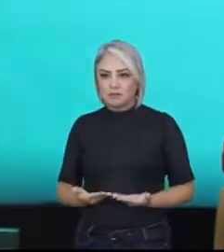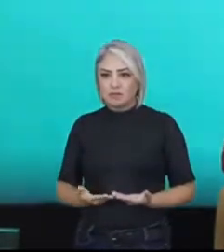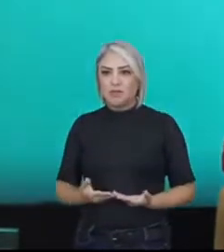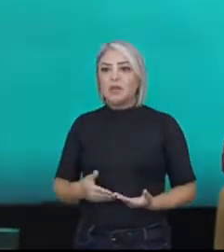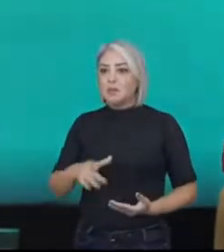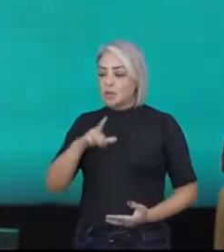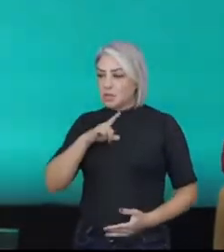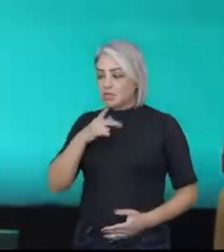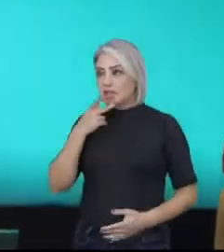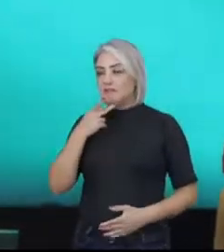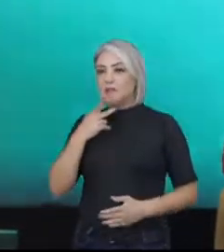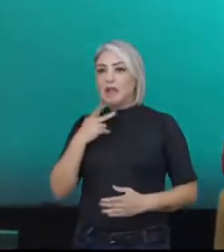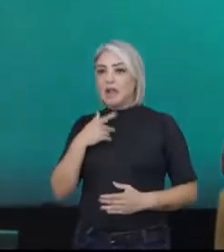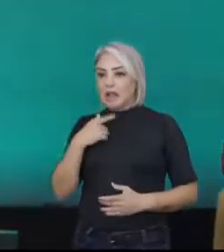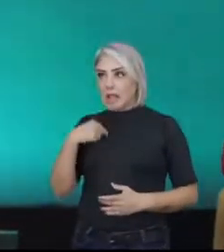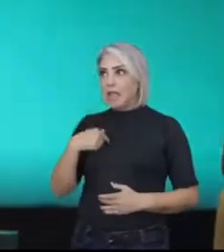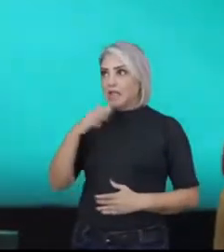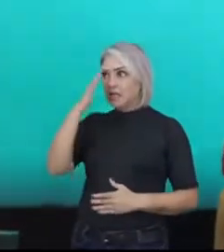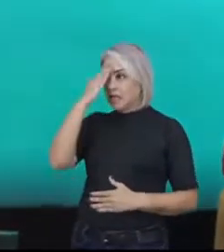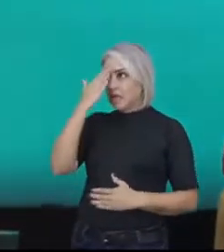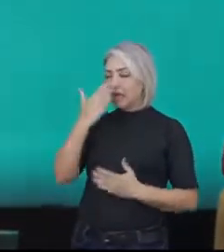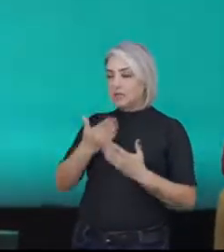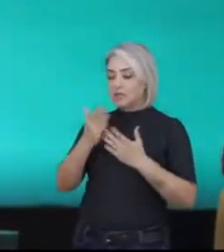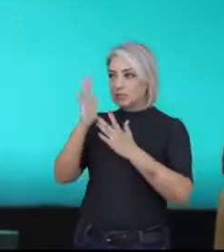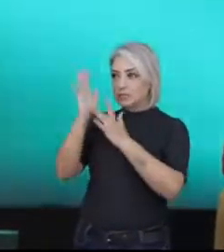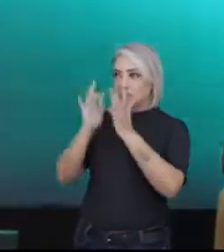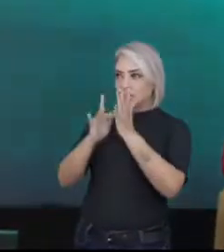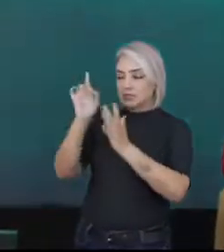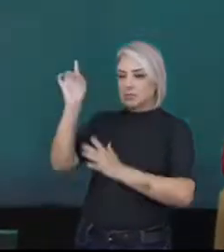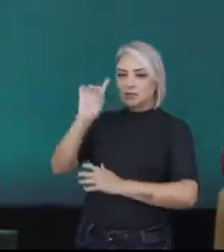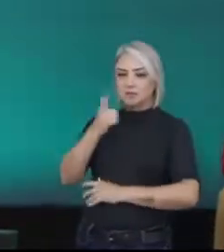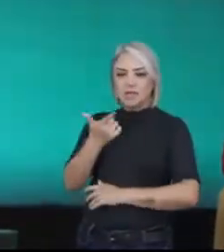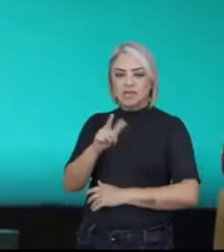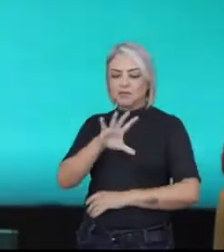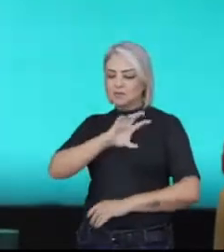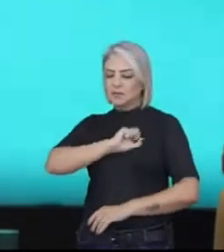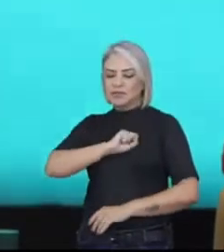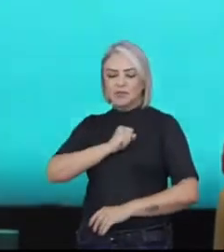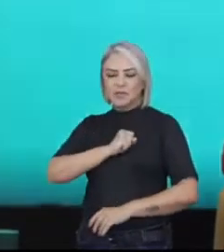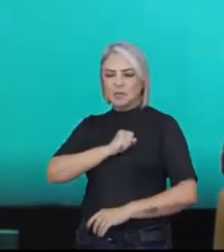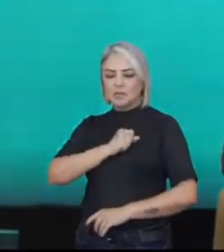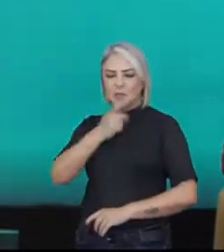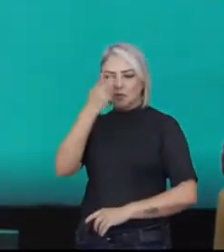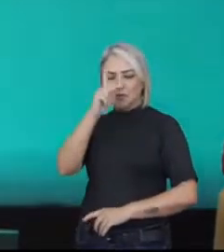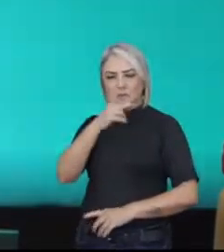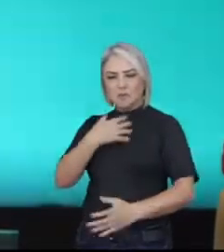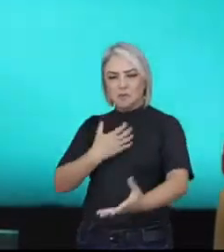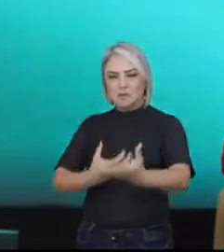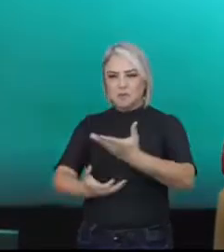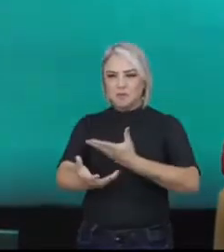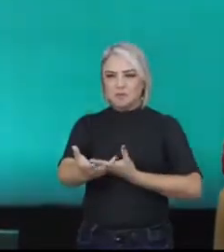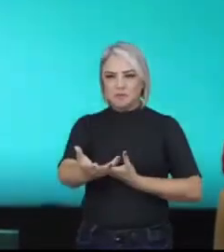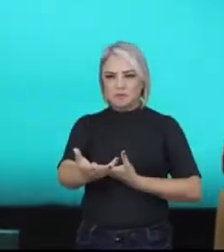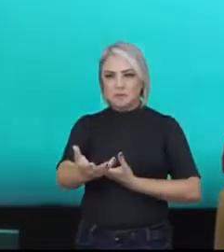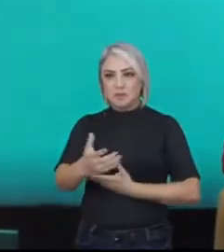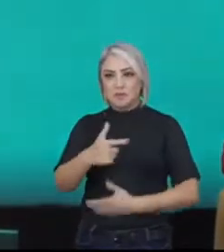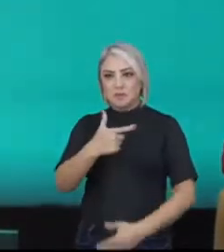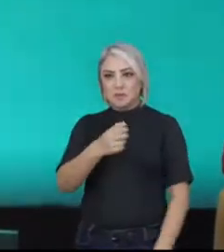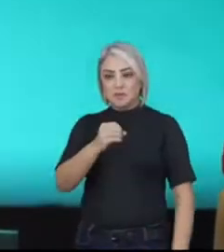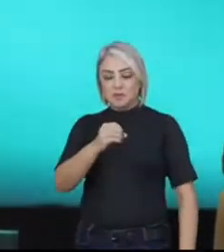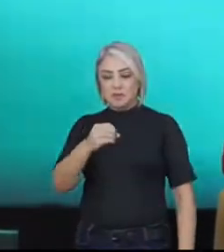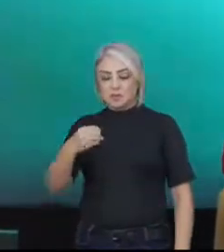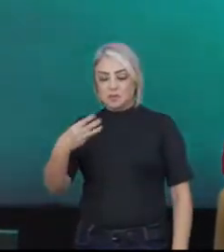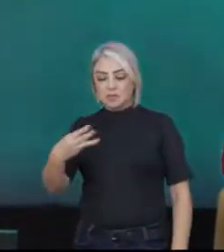cristão, mas não tem amor ao próximo. Em 2003, quando tomei posse